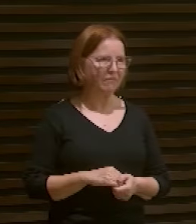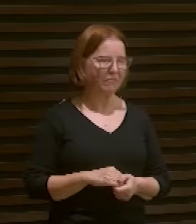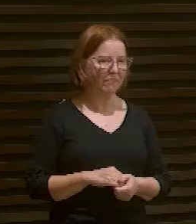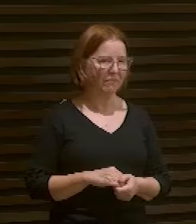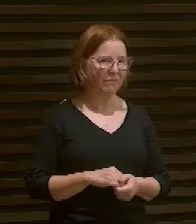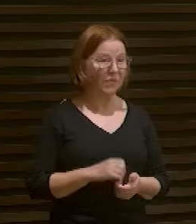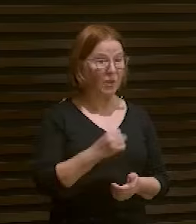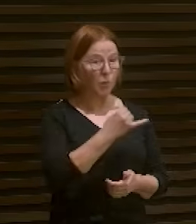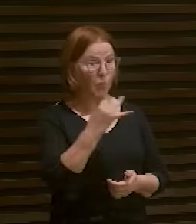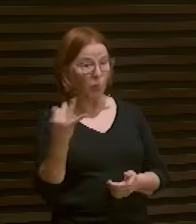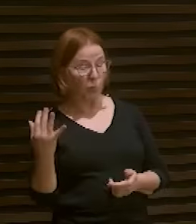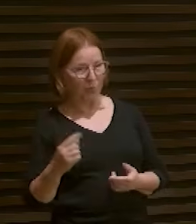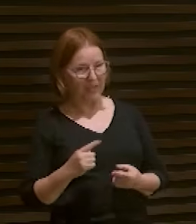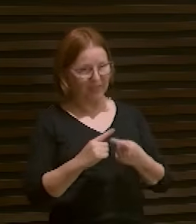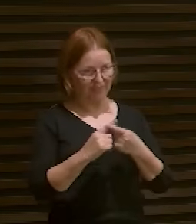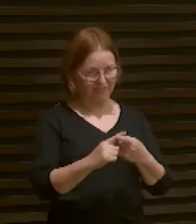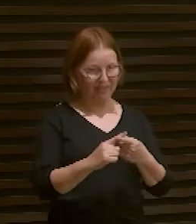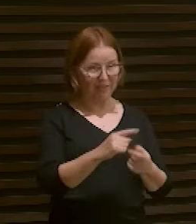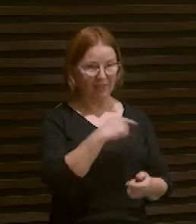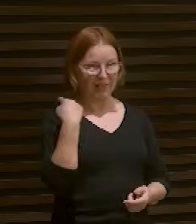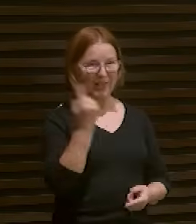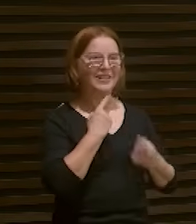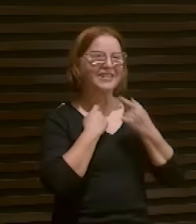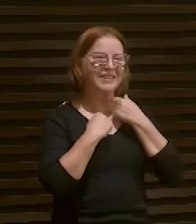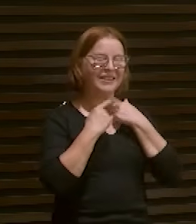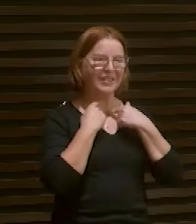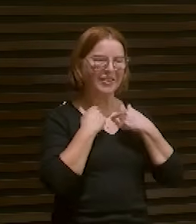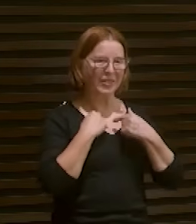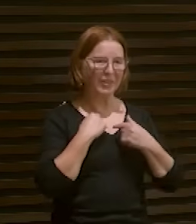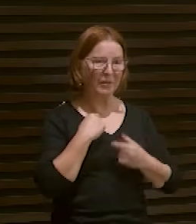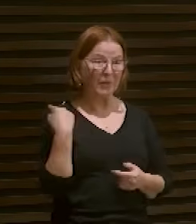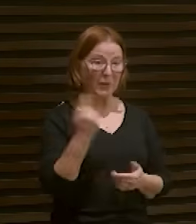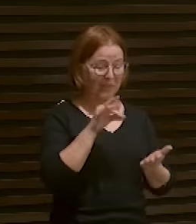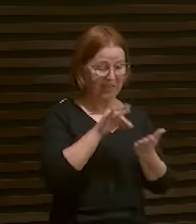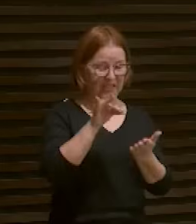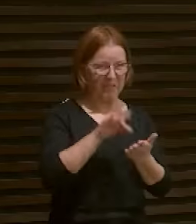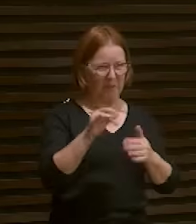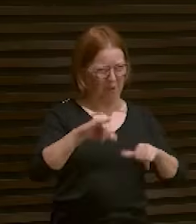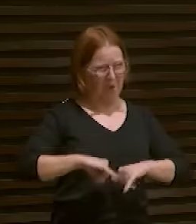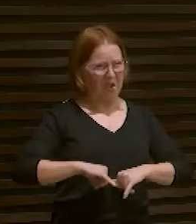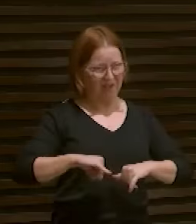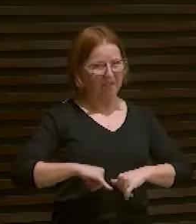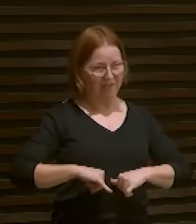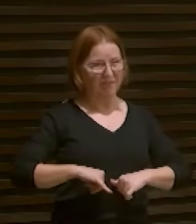Quantas vezes nós desejamos que os nossos inimigos sofram?